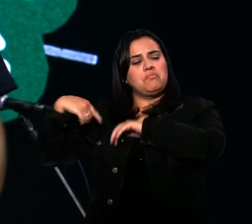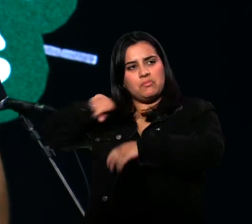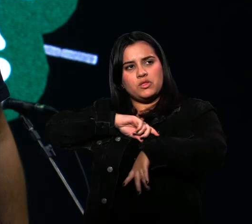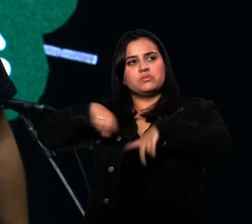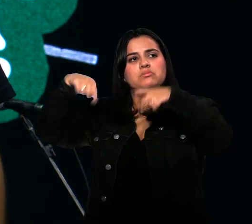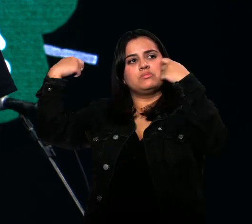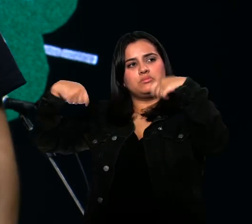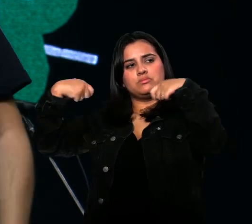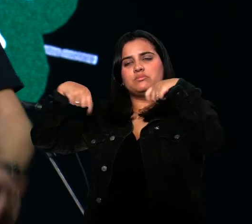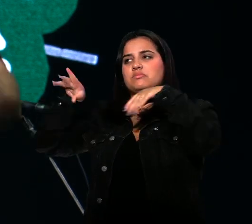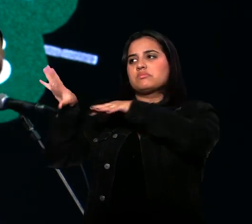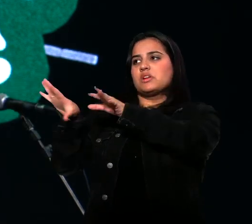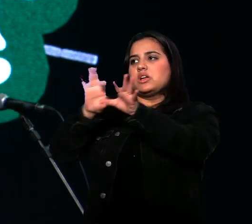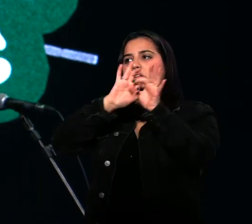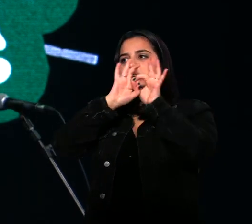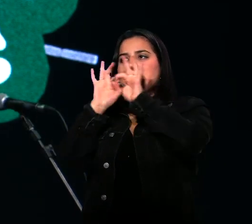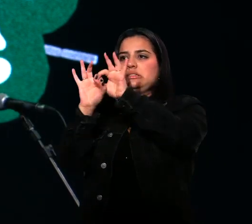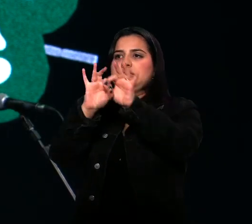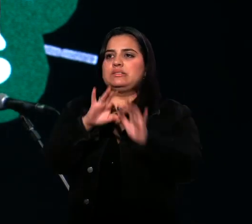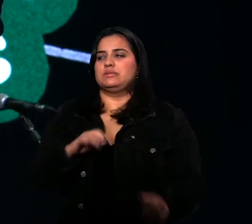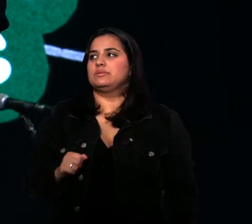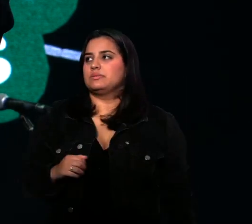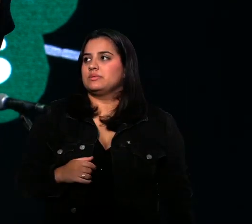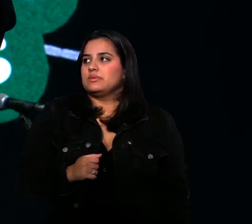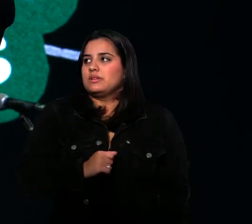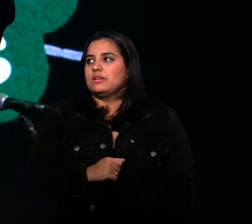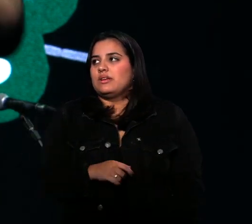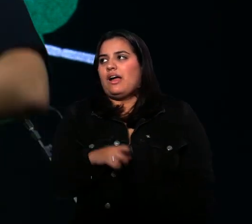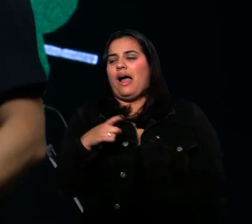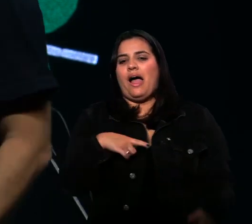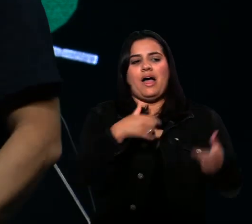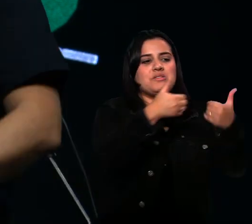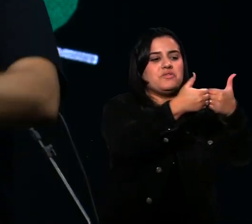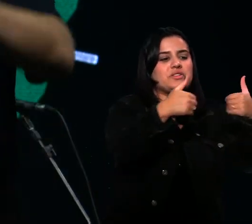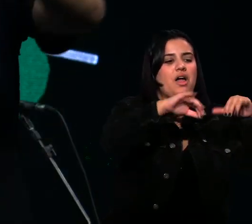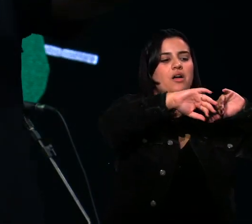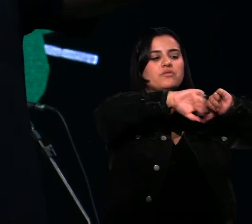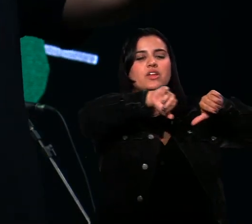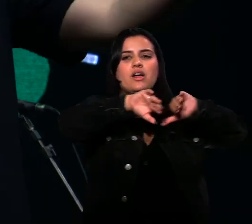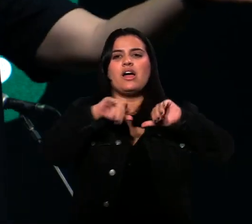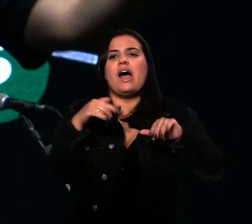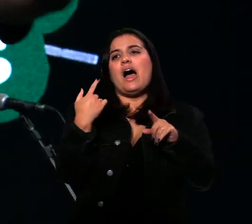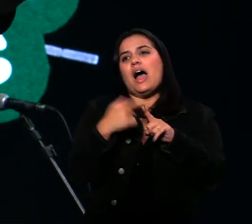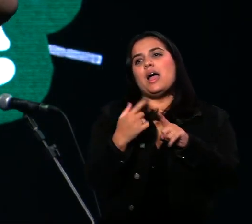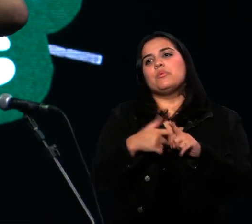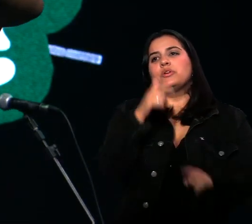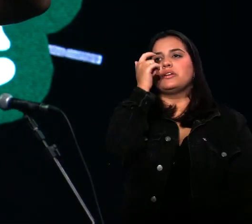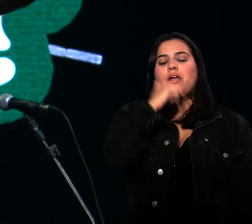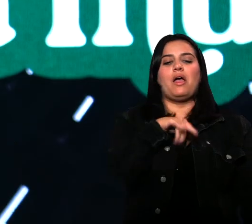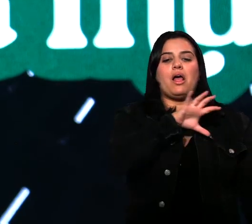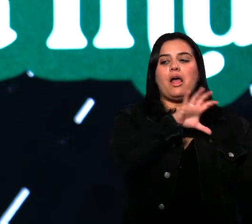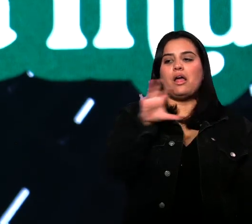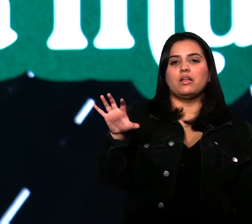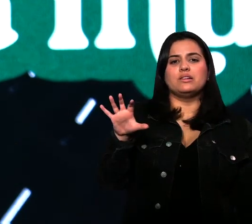essa unidade. Nós não podemos ter mais facções, divisões. Ah, porque eu sou de tal, porque eu sou de tal, porque eu sou de